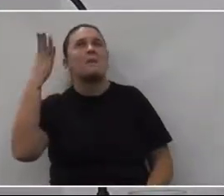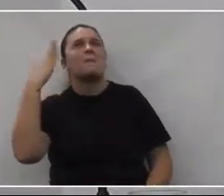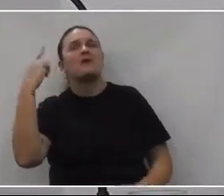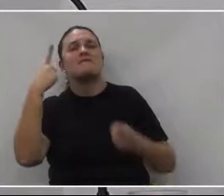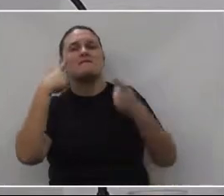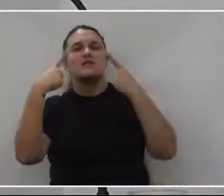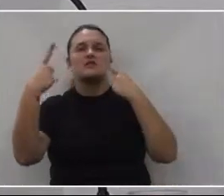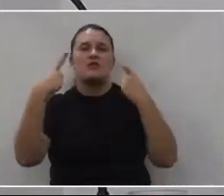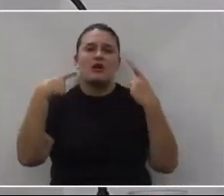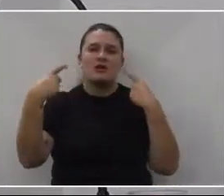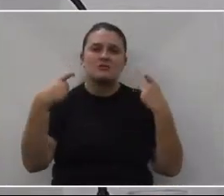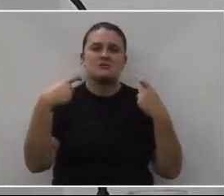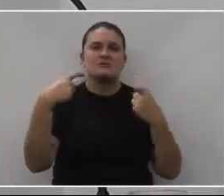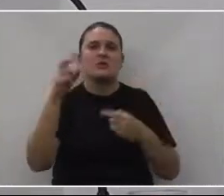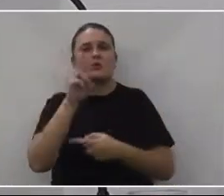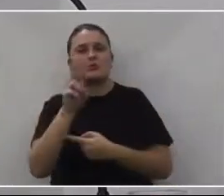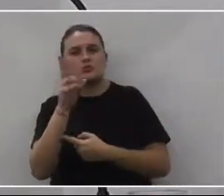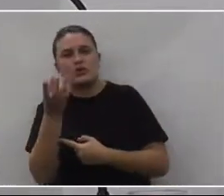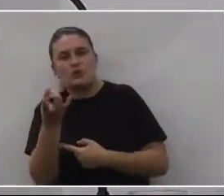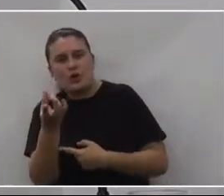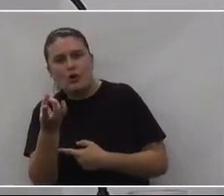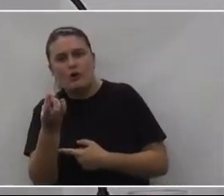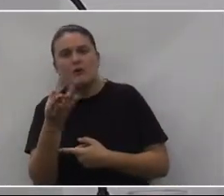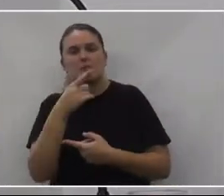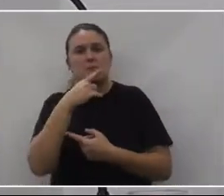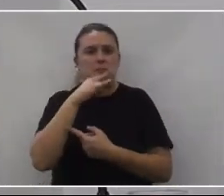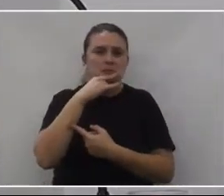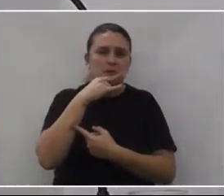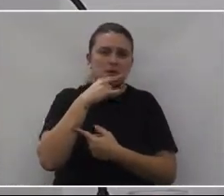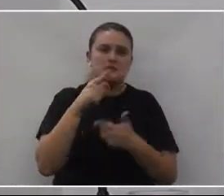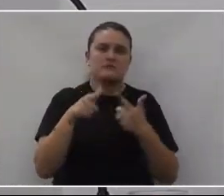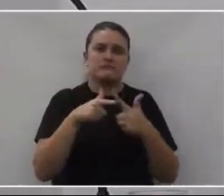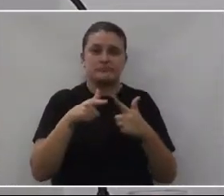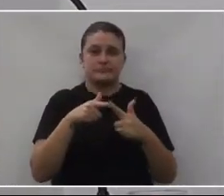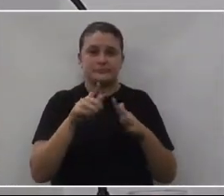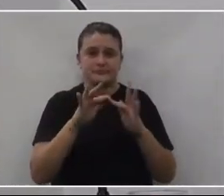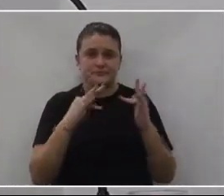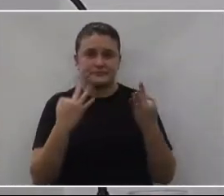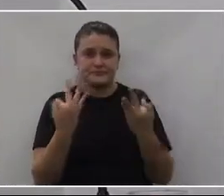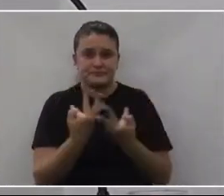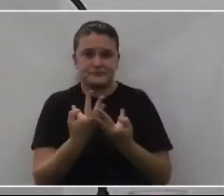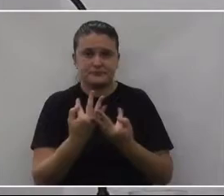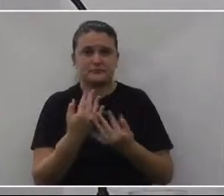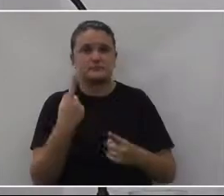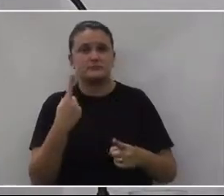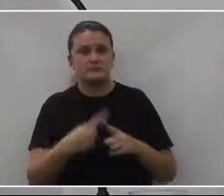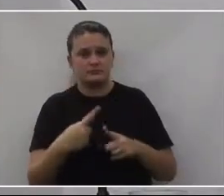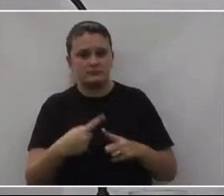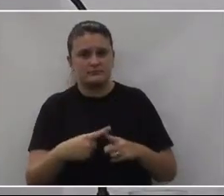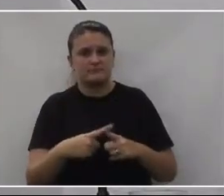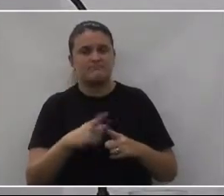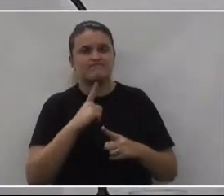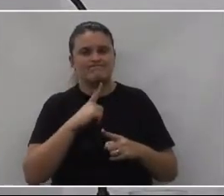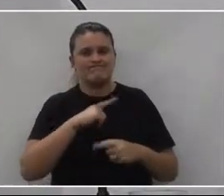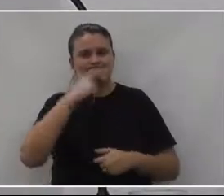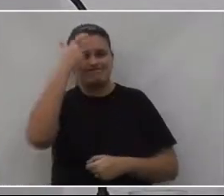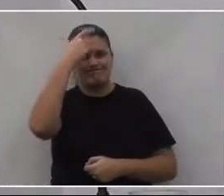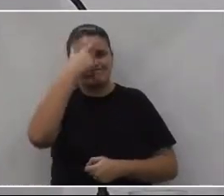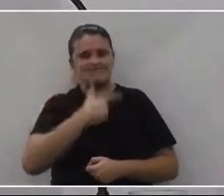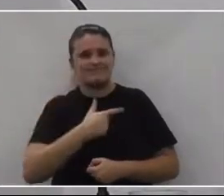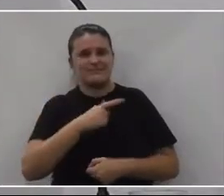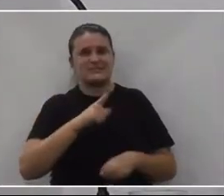ainda de entorpecentes ou de drogas indevidas. Por quê? Ela acaba agindo